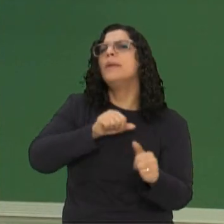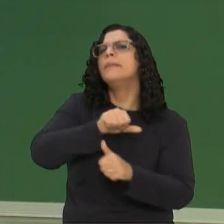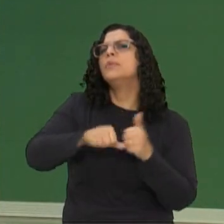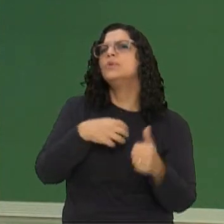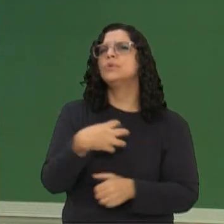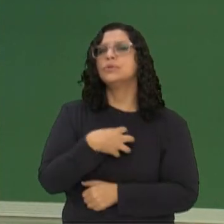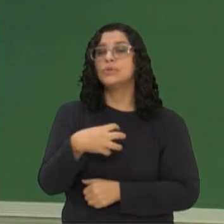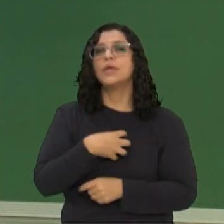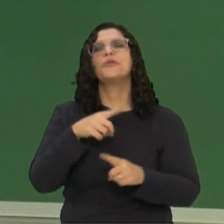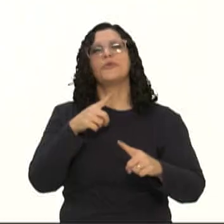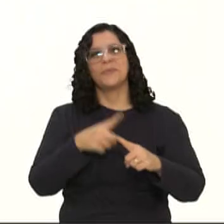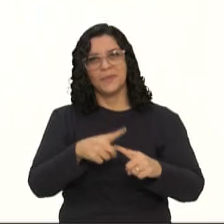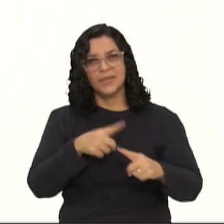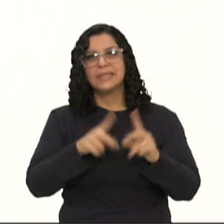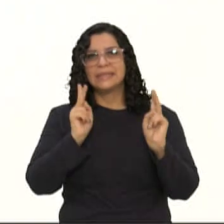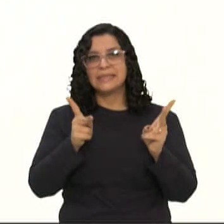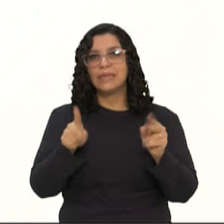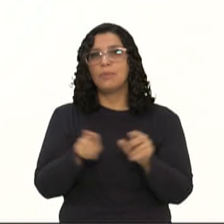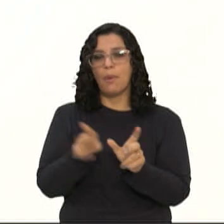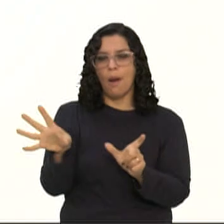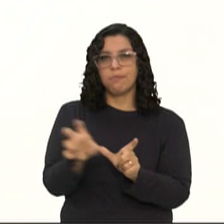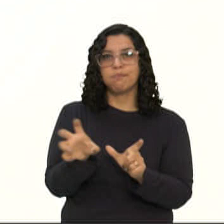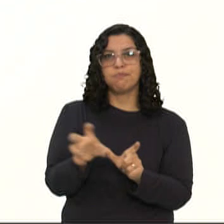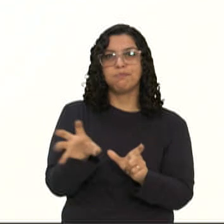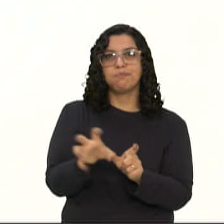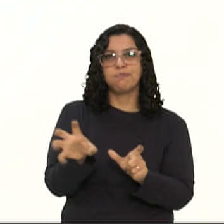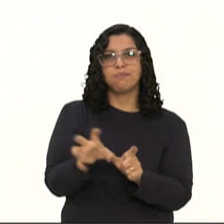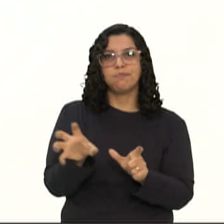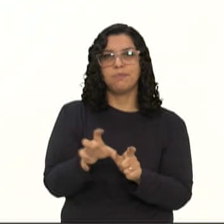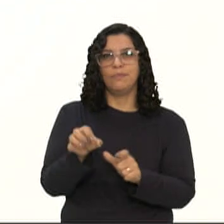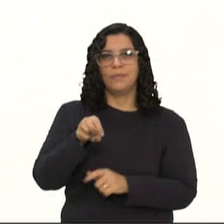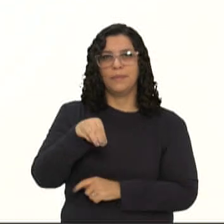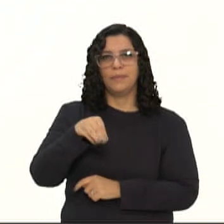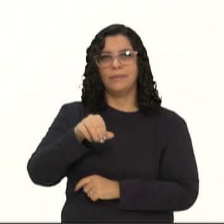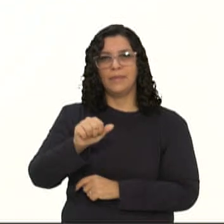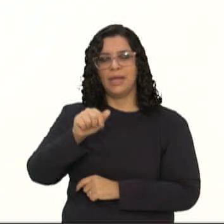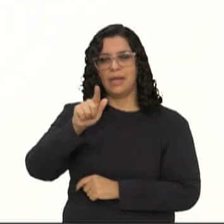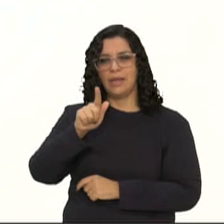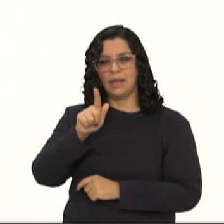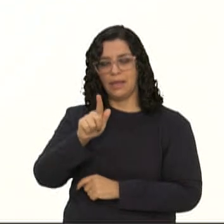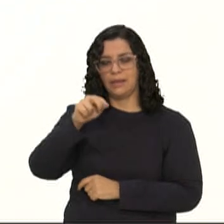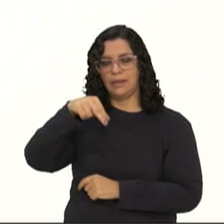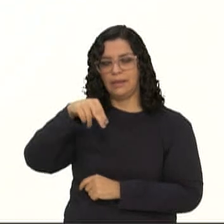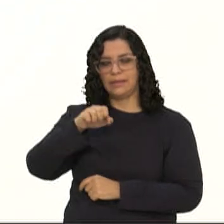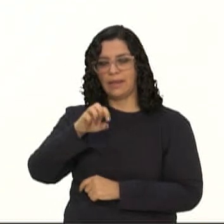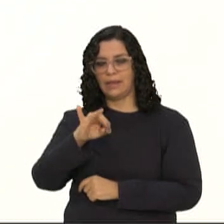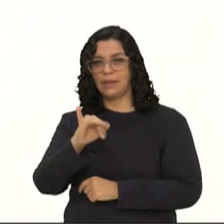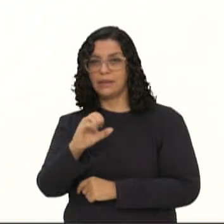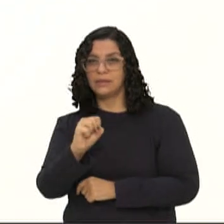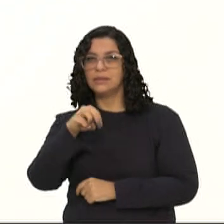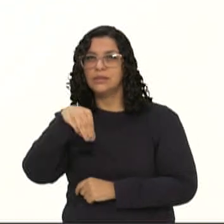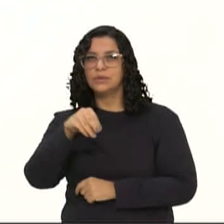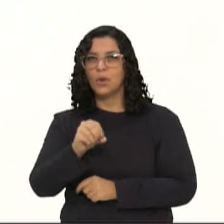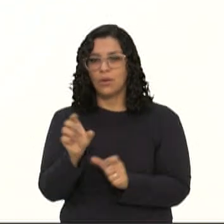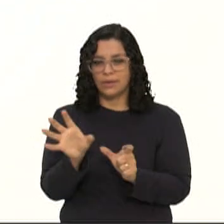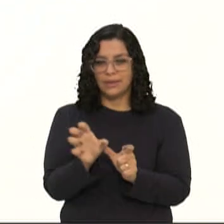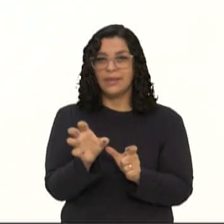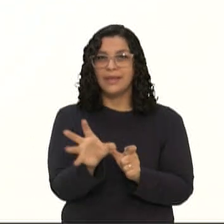inverteu? Justamente por causa do magnetismo. Quando gera-se uma corrente no circuito,